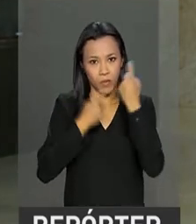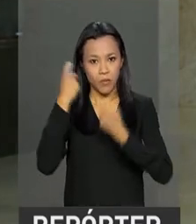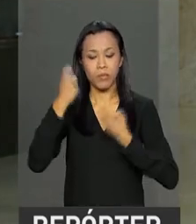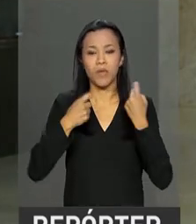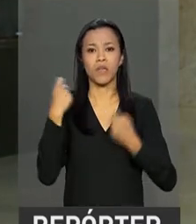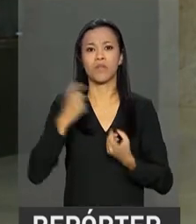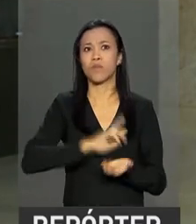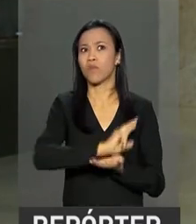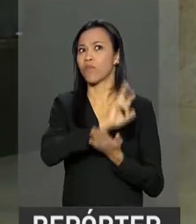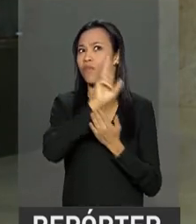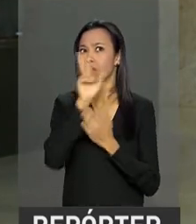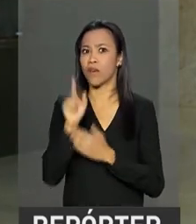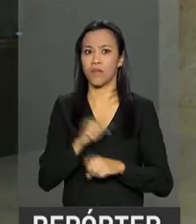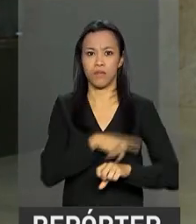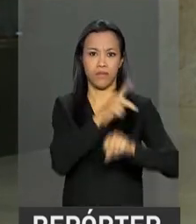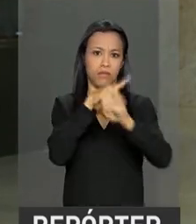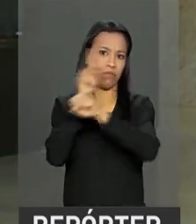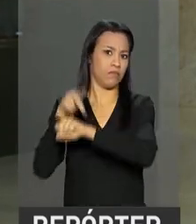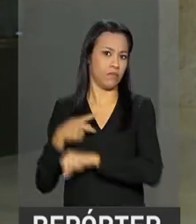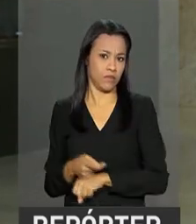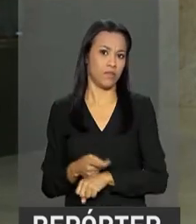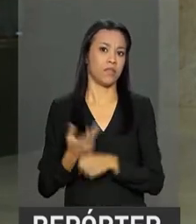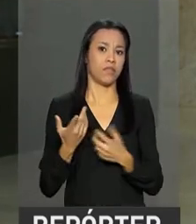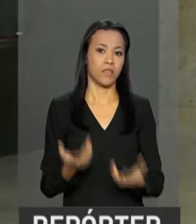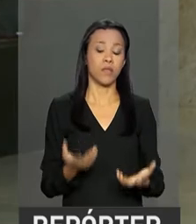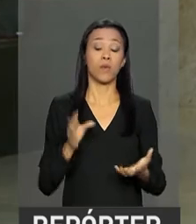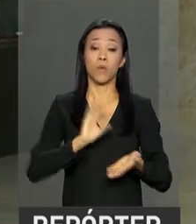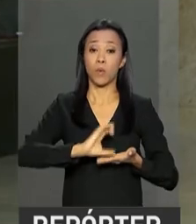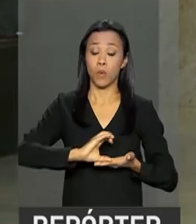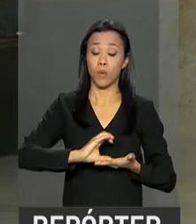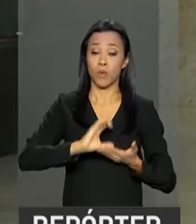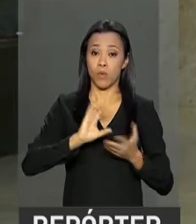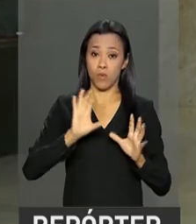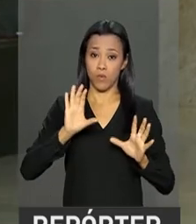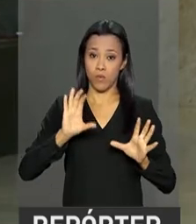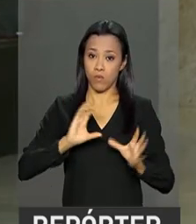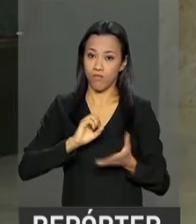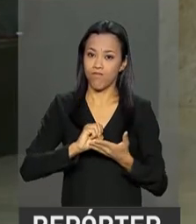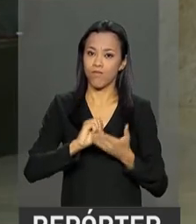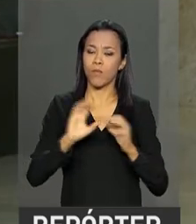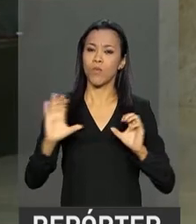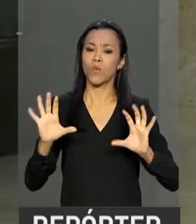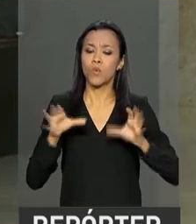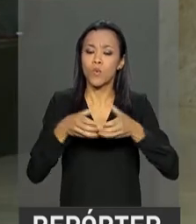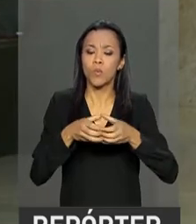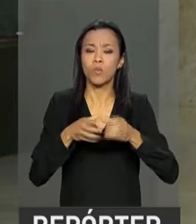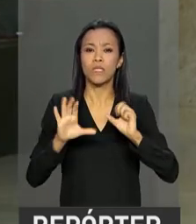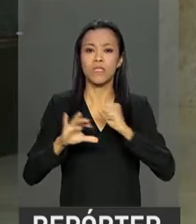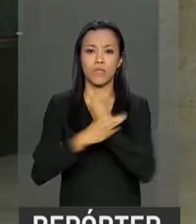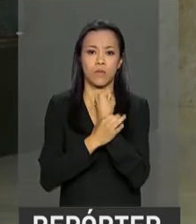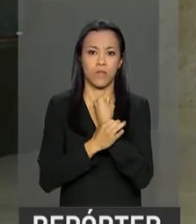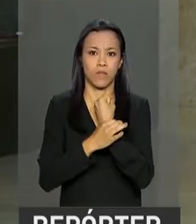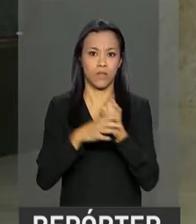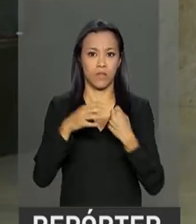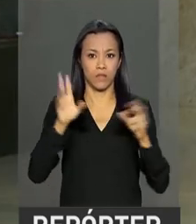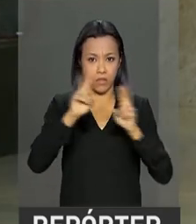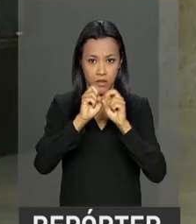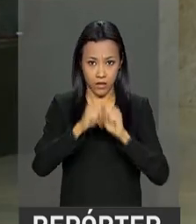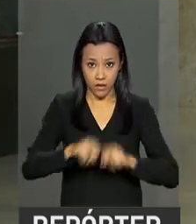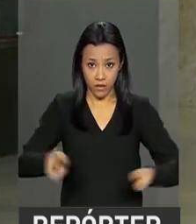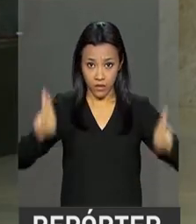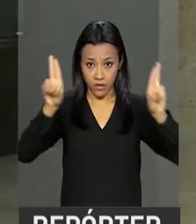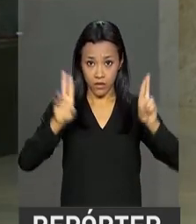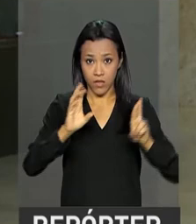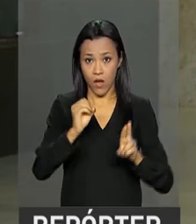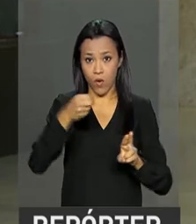comunidade internacional. O Comitê de Segurança das Nações Unidas deve se reunir hoje para discutir o assunto. E logo